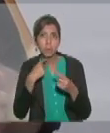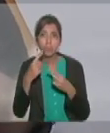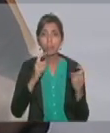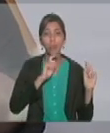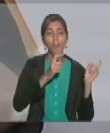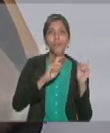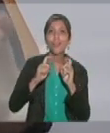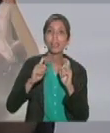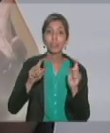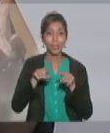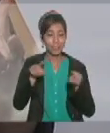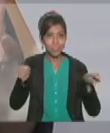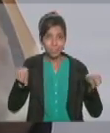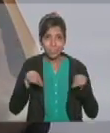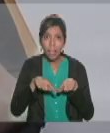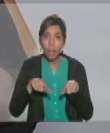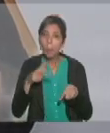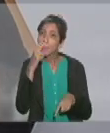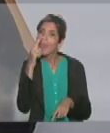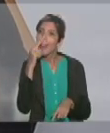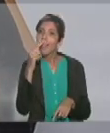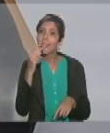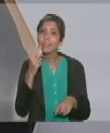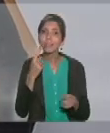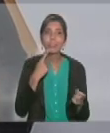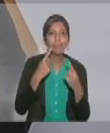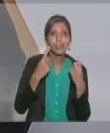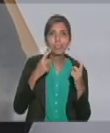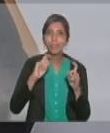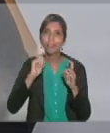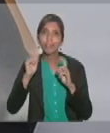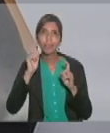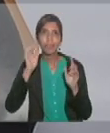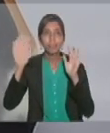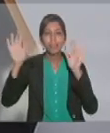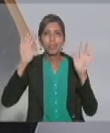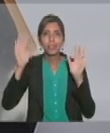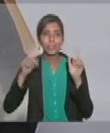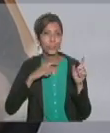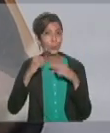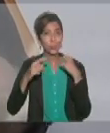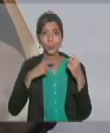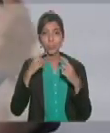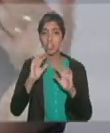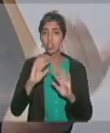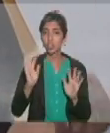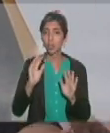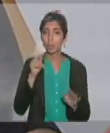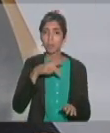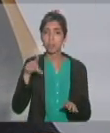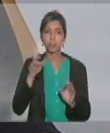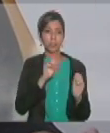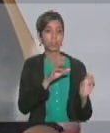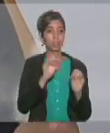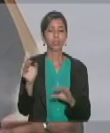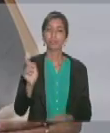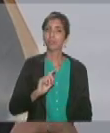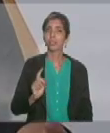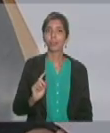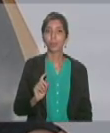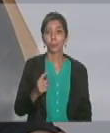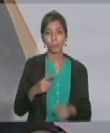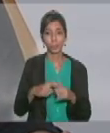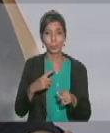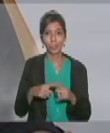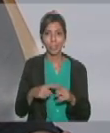Então, você pega o espaço de sala de aula e discute realmente reflexões, dúvidas e não mais aquela aula expositiva, porque